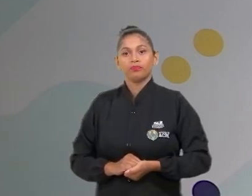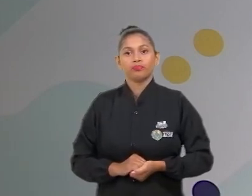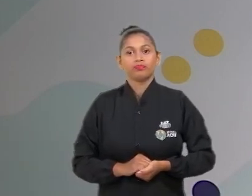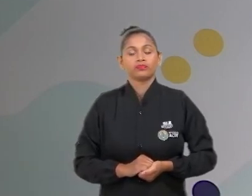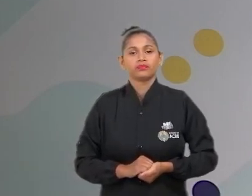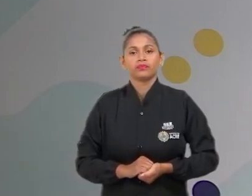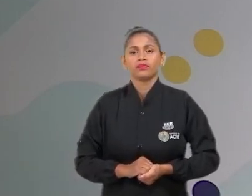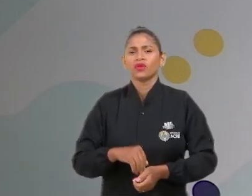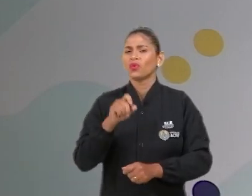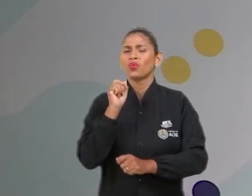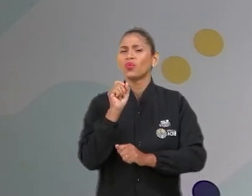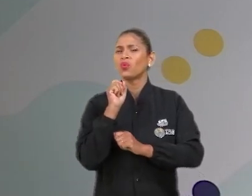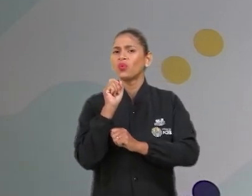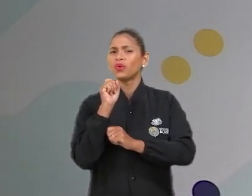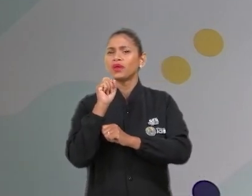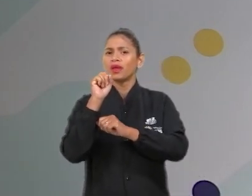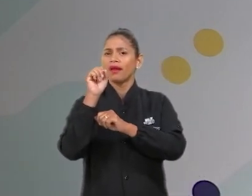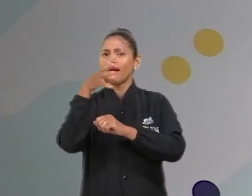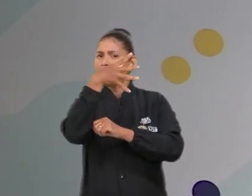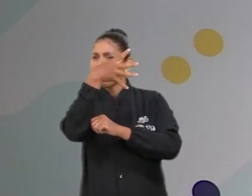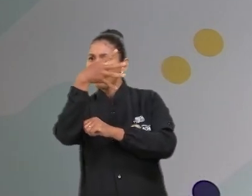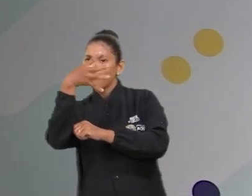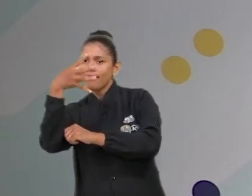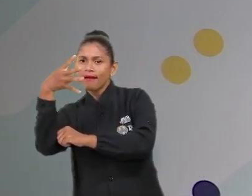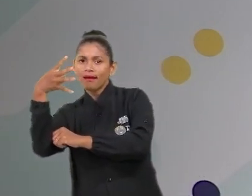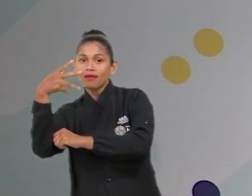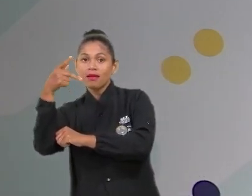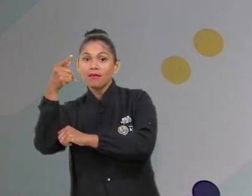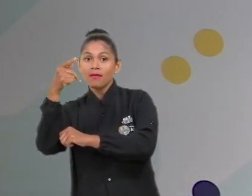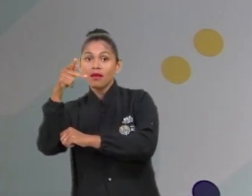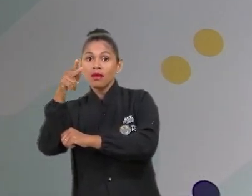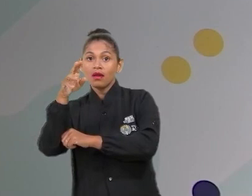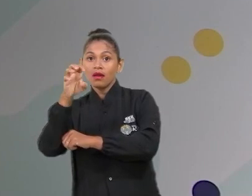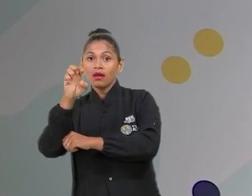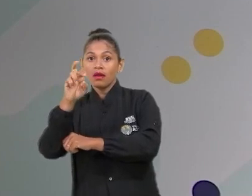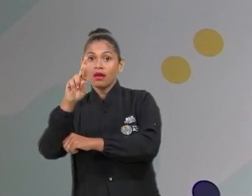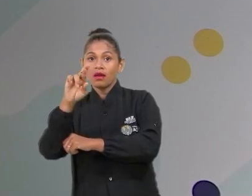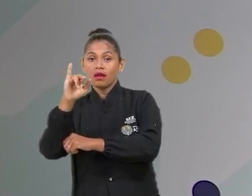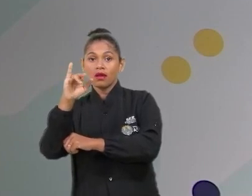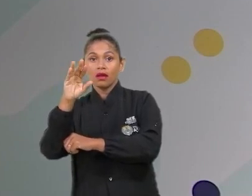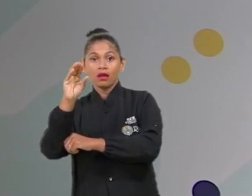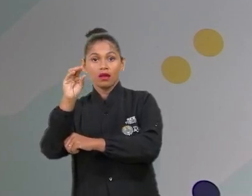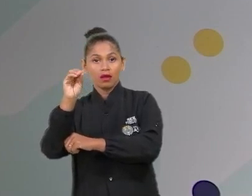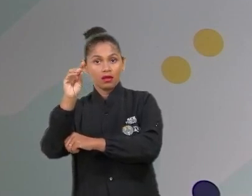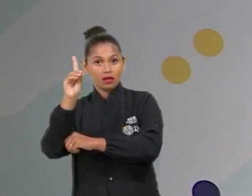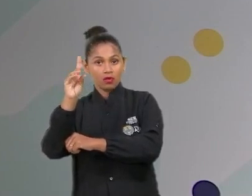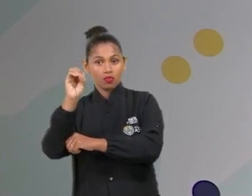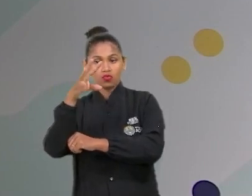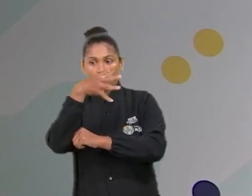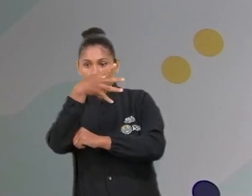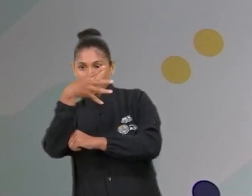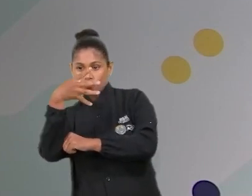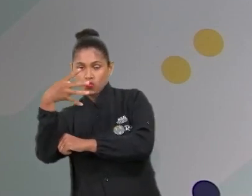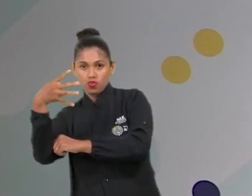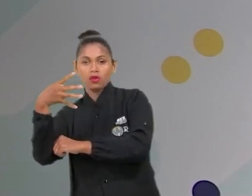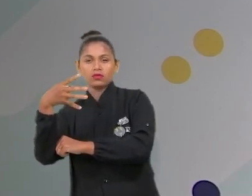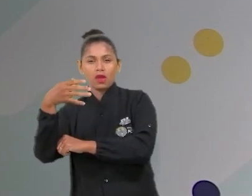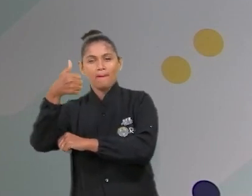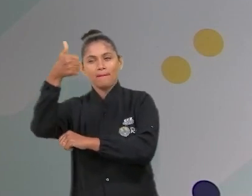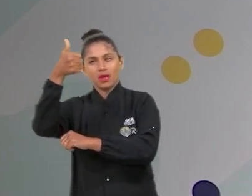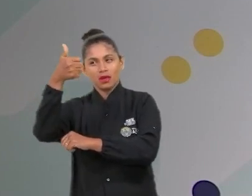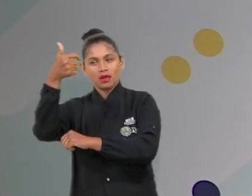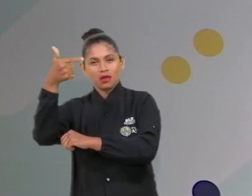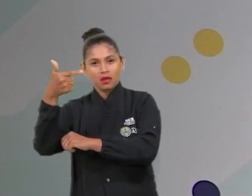O que são os períodos, mais uma vez? Os períodos eles vão me indicar a quantidade de camadas presentes na